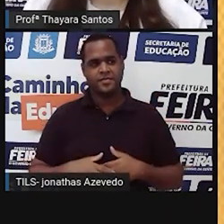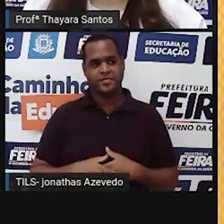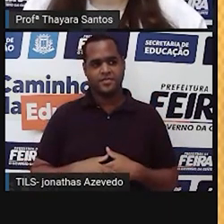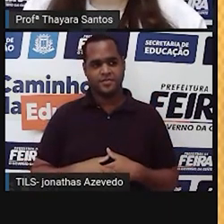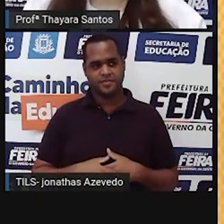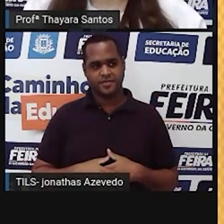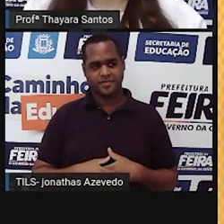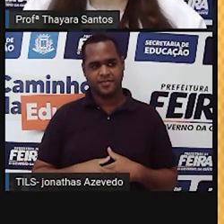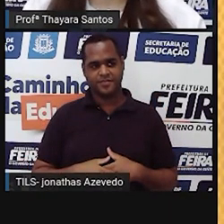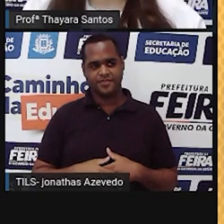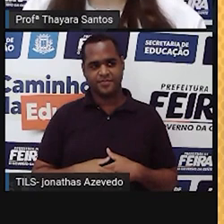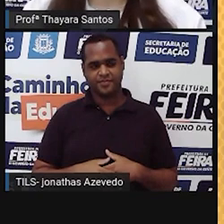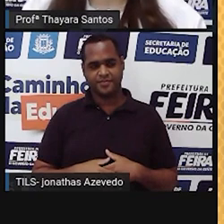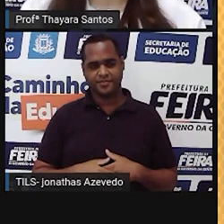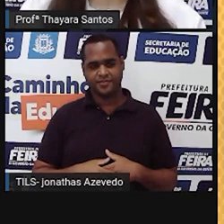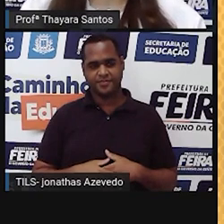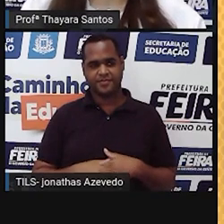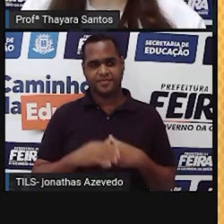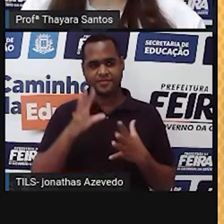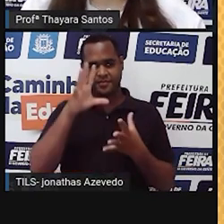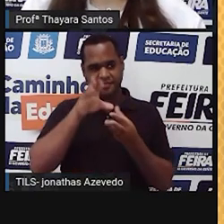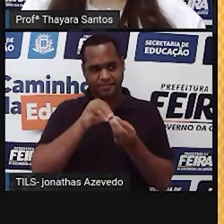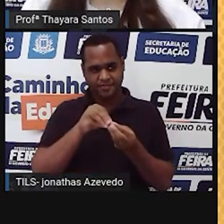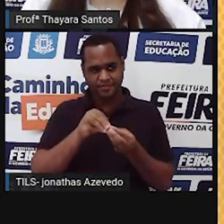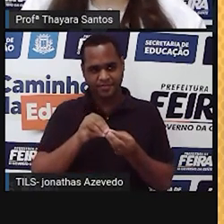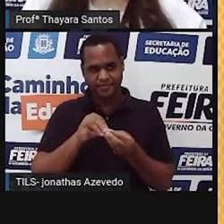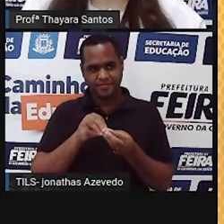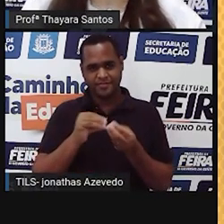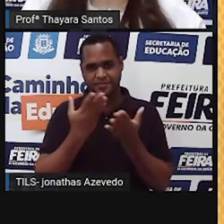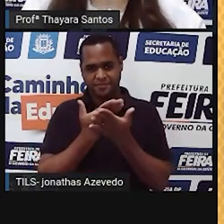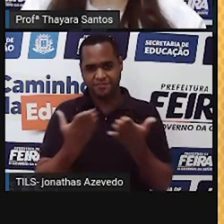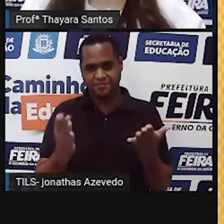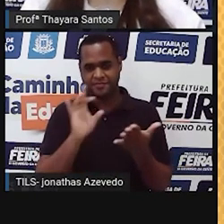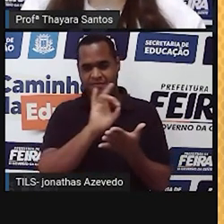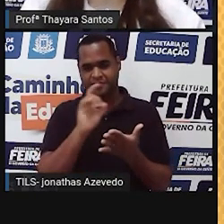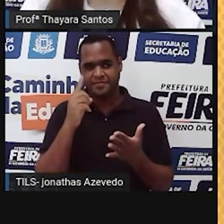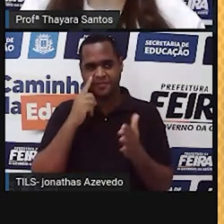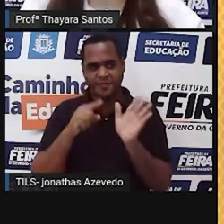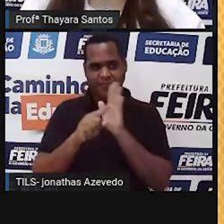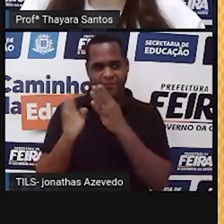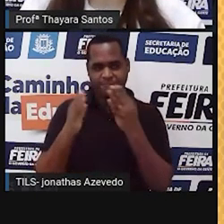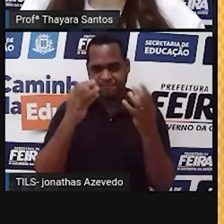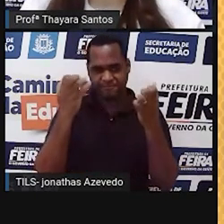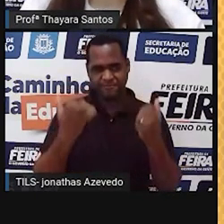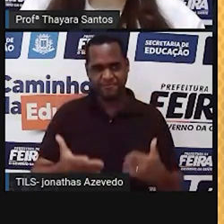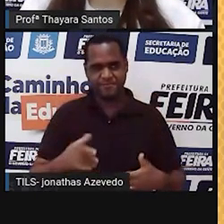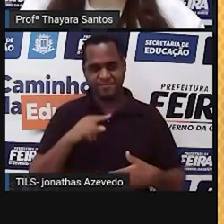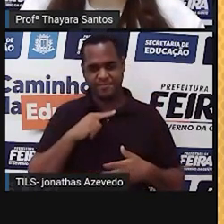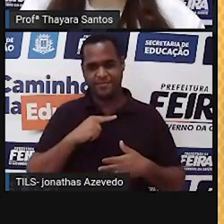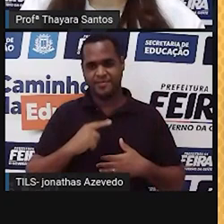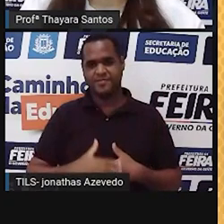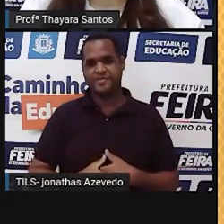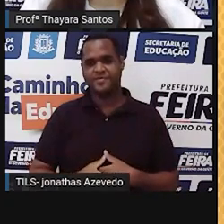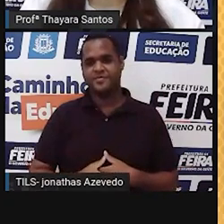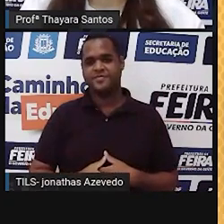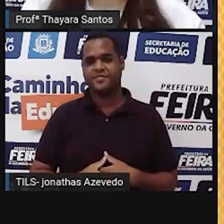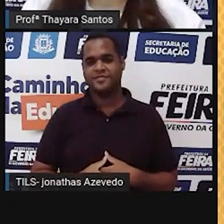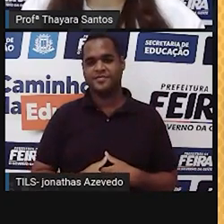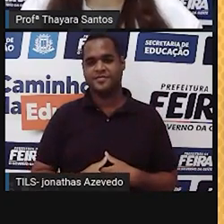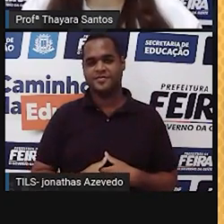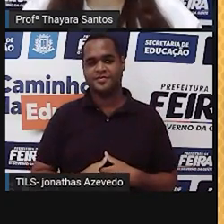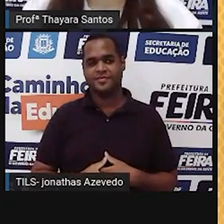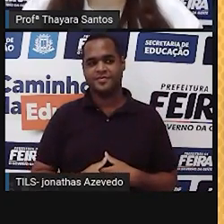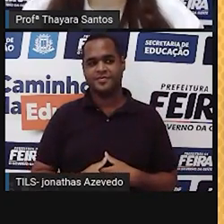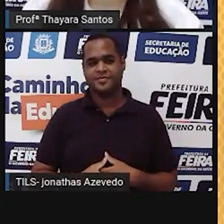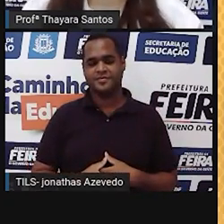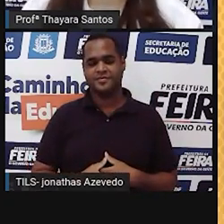Então, vamos agora para o resumo que eu trouxe para vocês. Preste atenção no vídeo aí do outro lado. A principal diferença